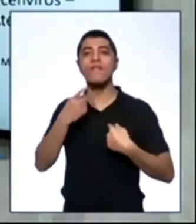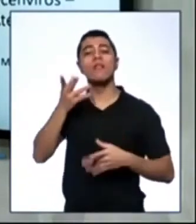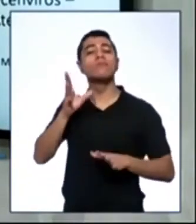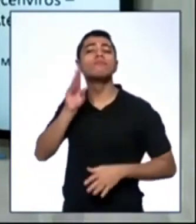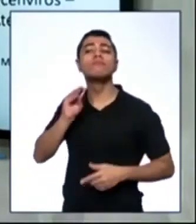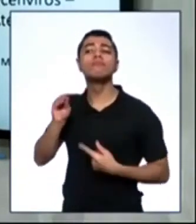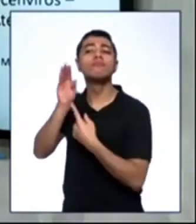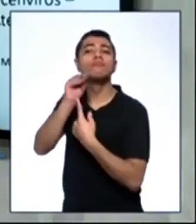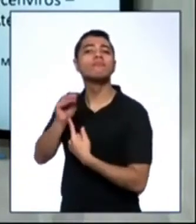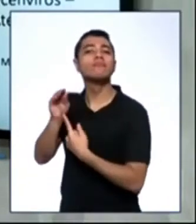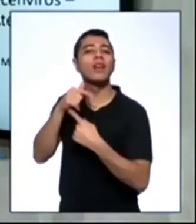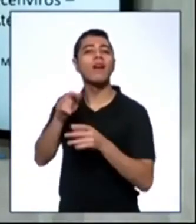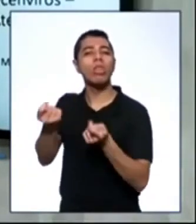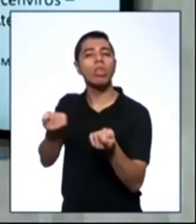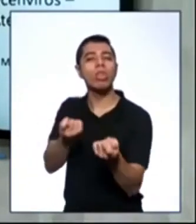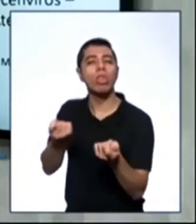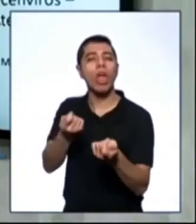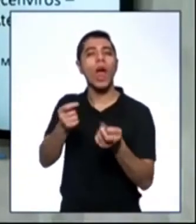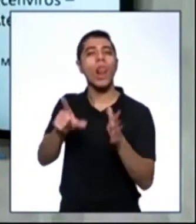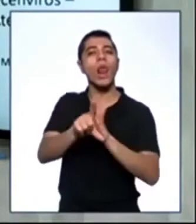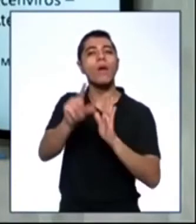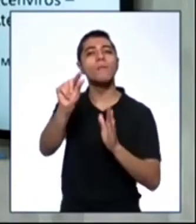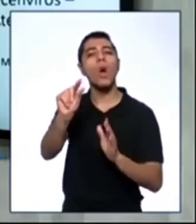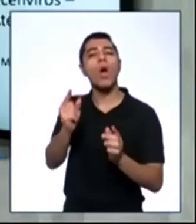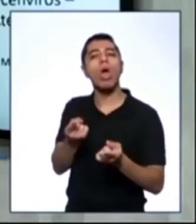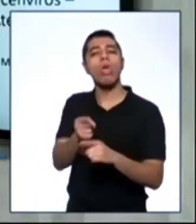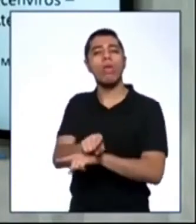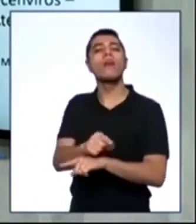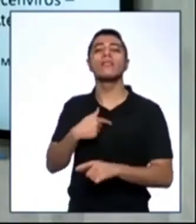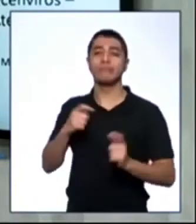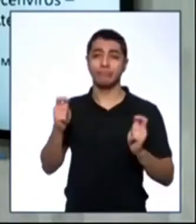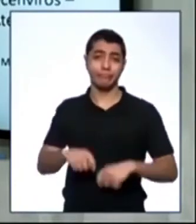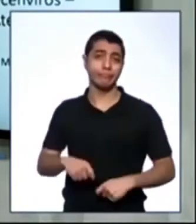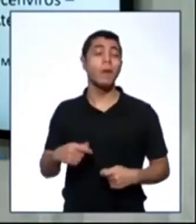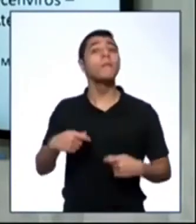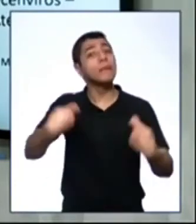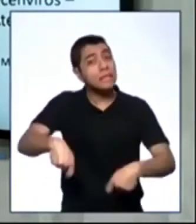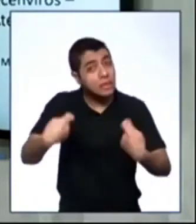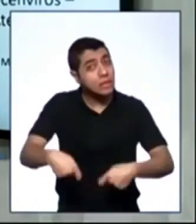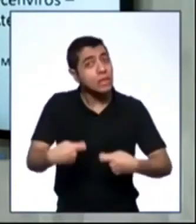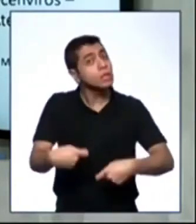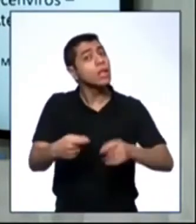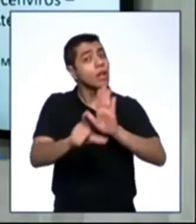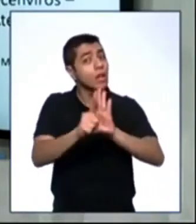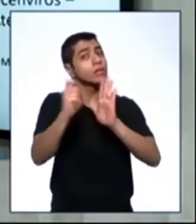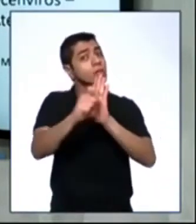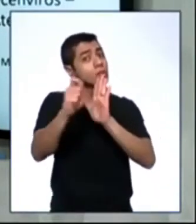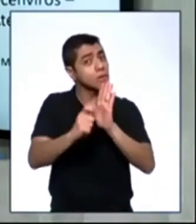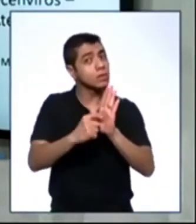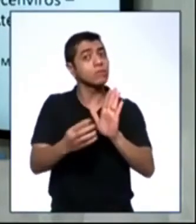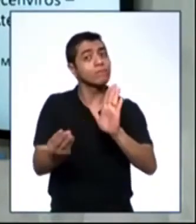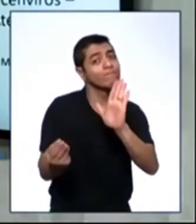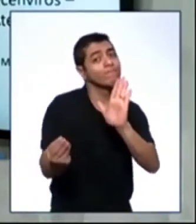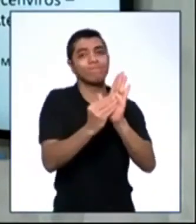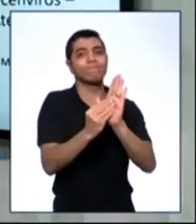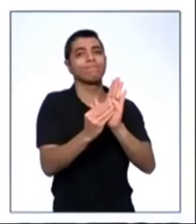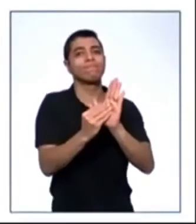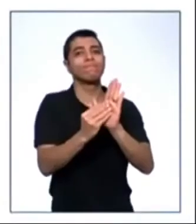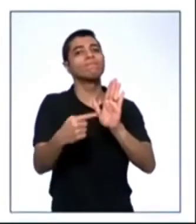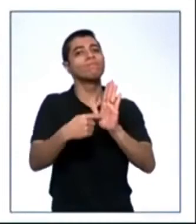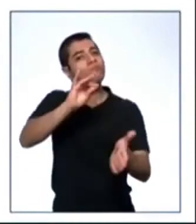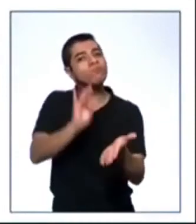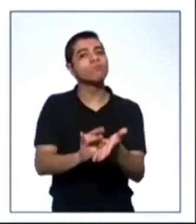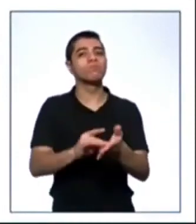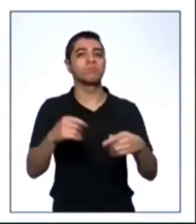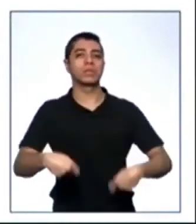importância de lei escrita? Leis escritas são um avanço, representam um avanço gigantesco na história da humanidade. Volta para o texto.